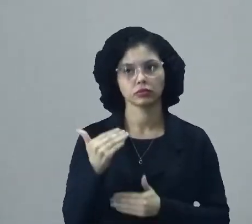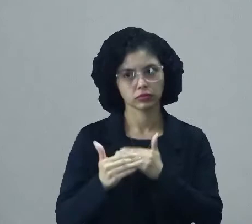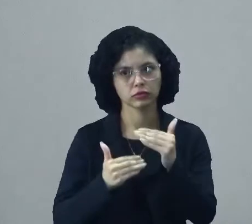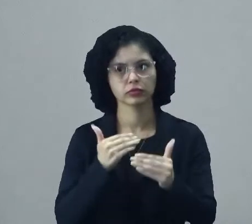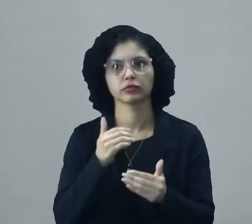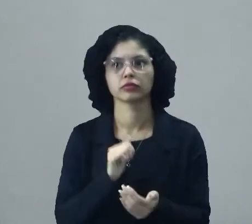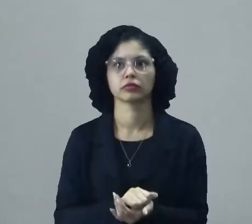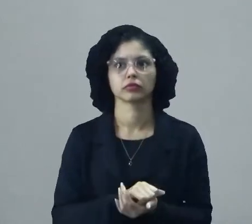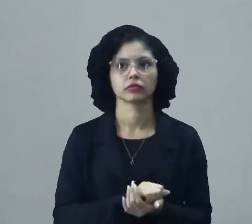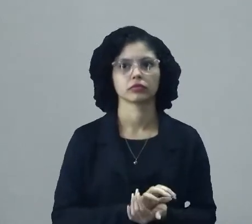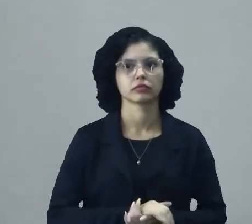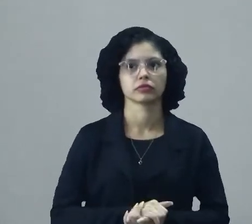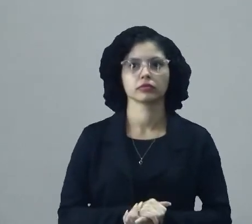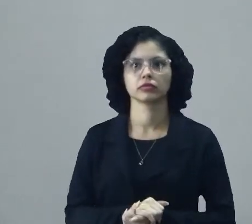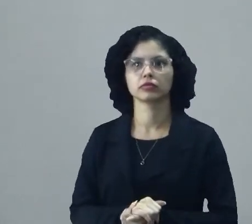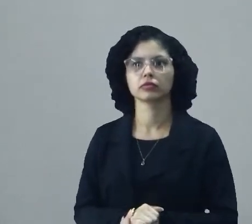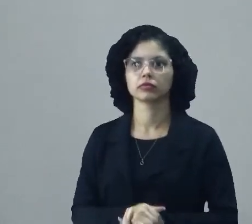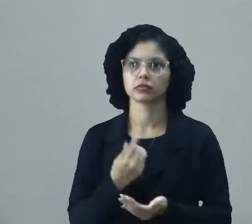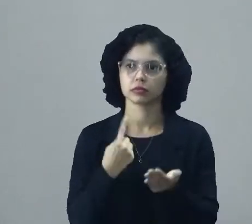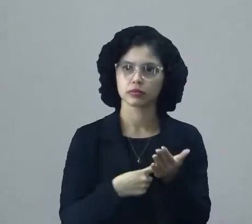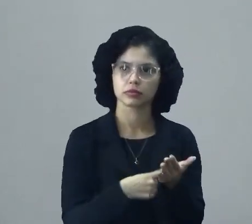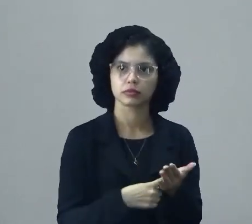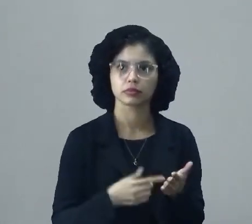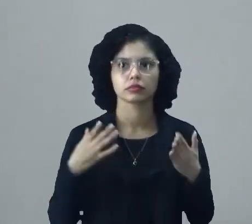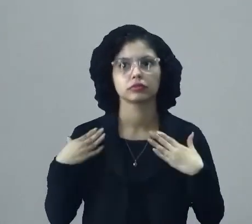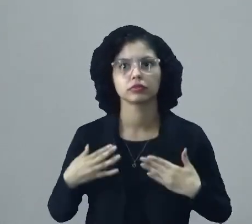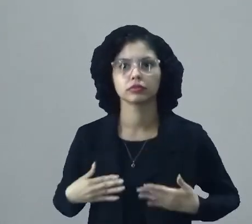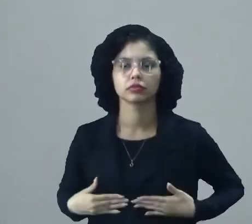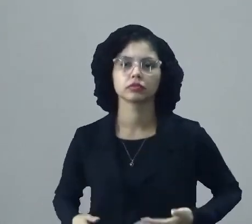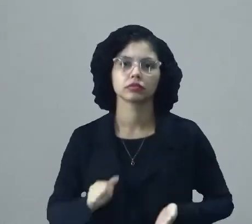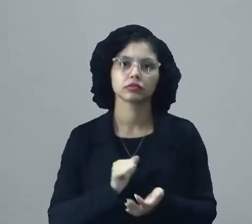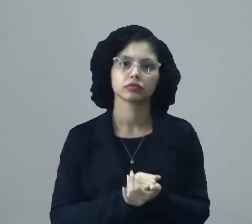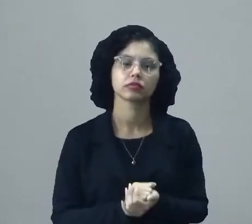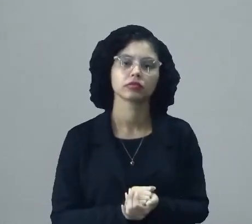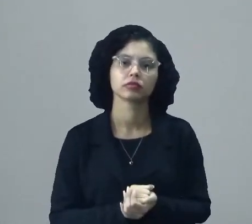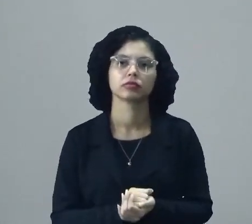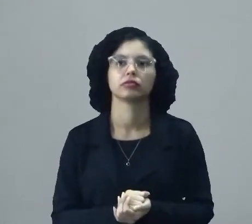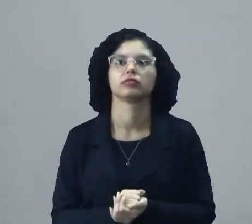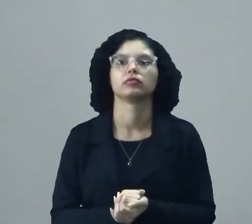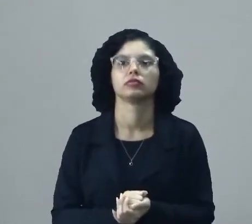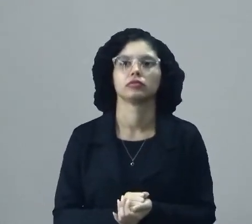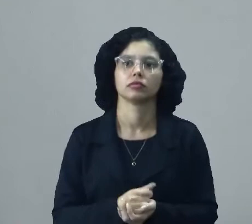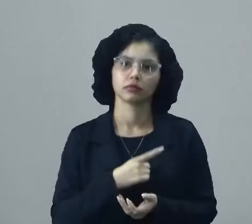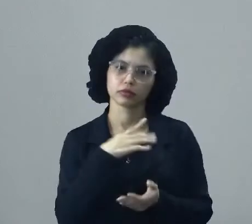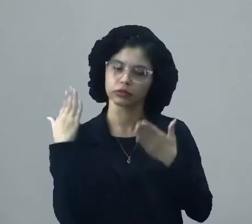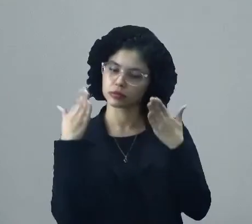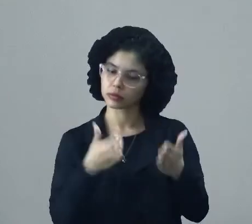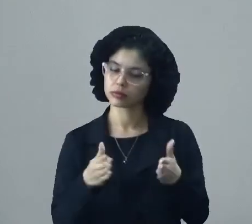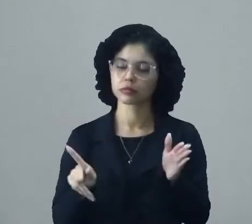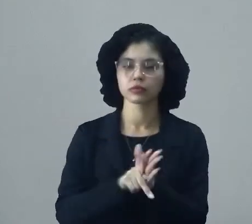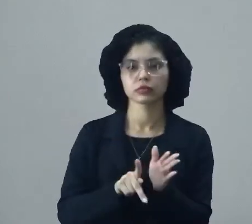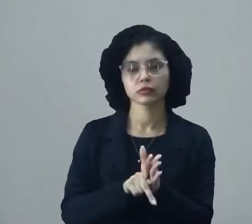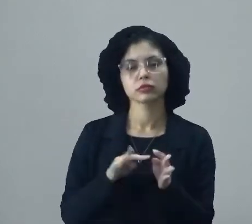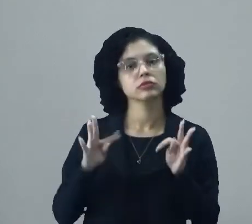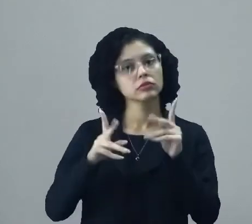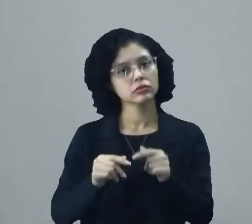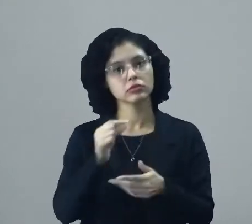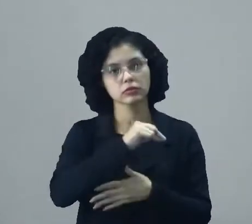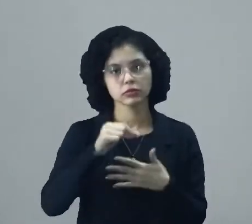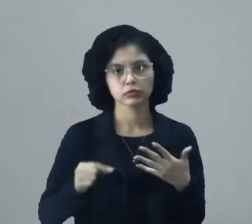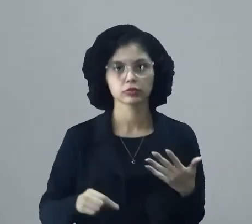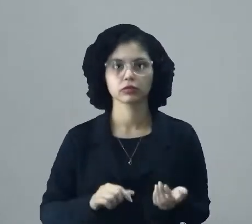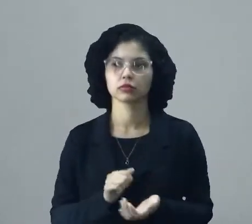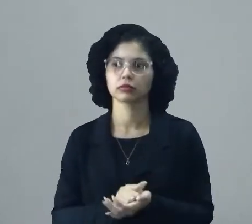viés de ginástica, tá? A gente está condicionando o nosso corpo, né, condicionamento corporal, para determinadas ações, tudo com o mesmo